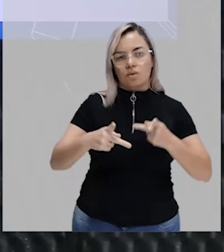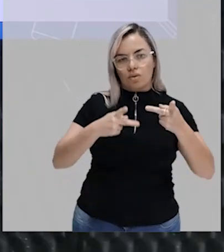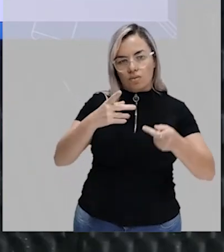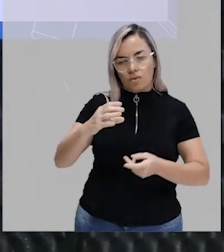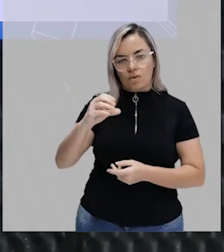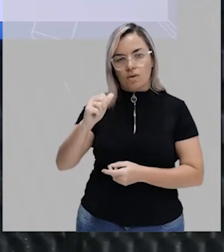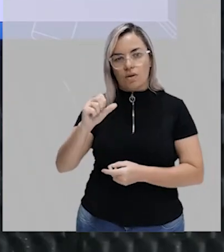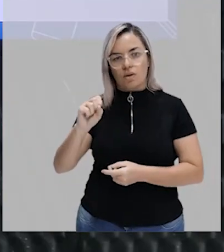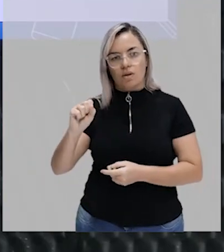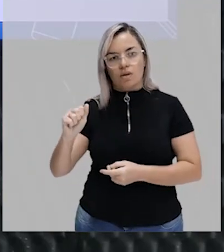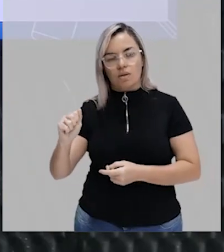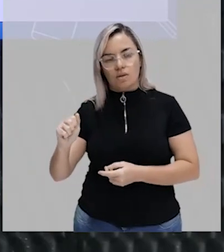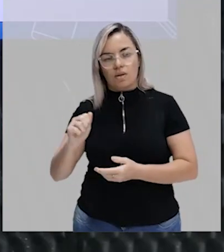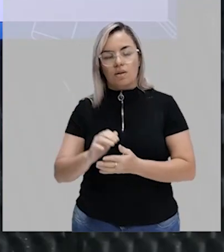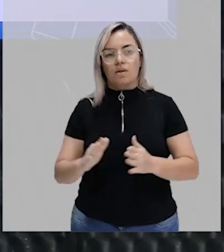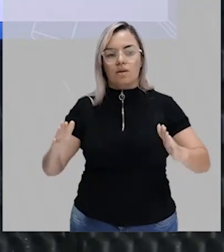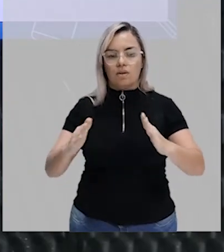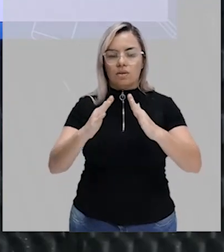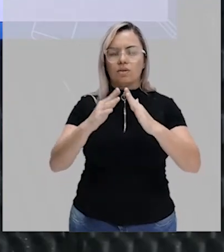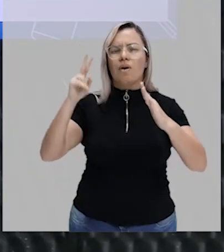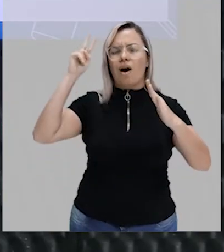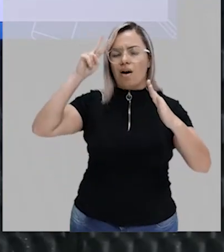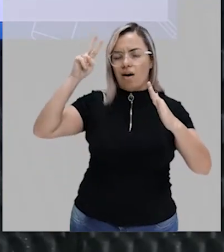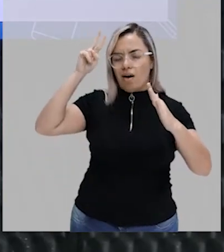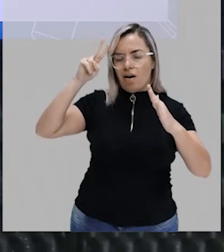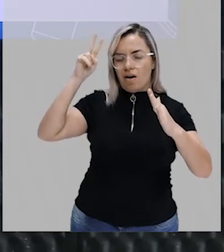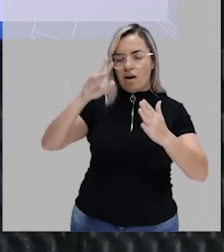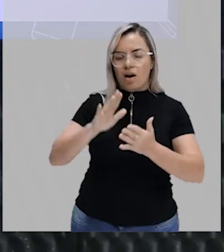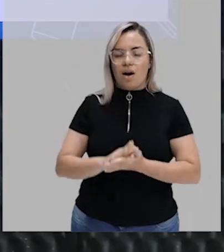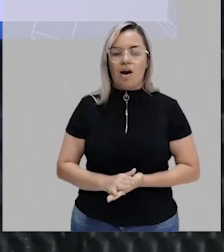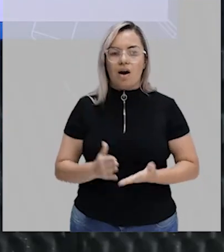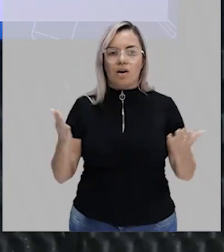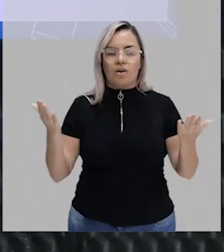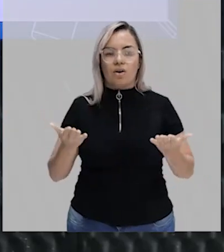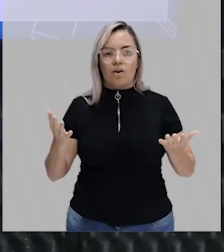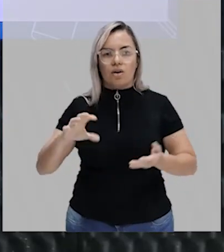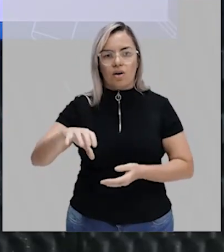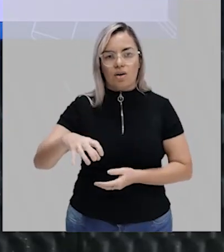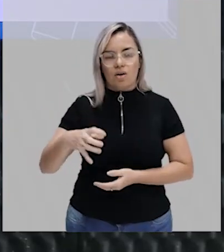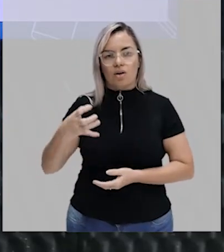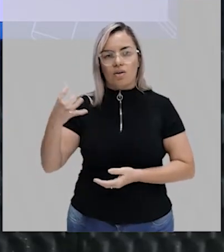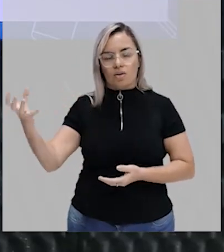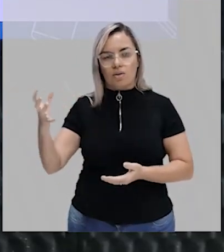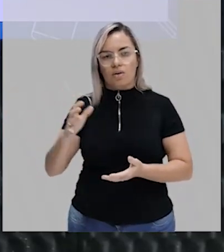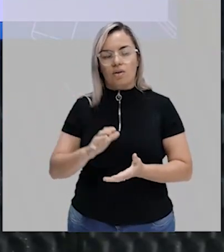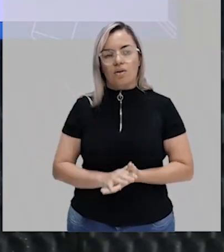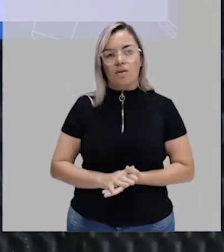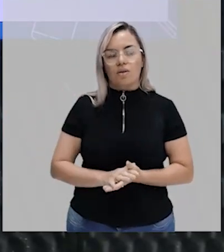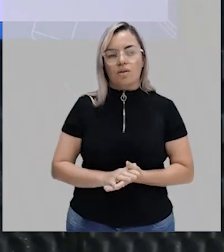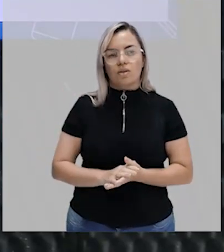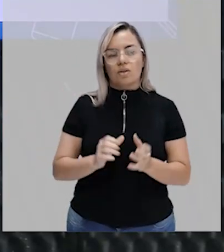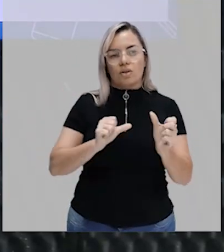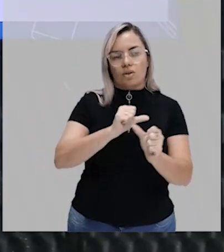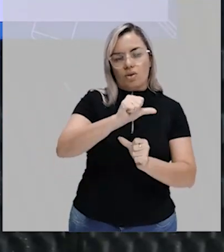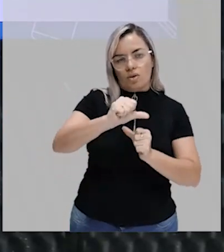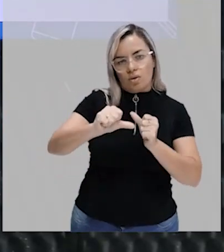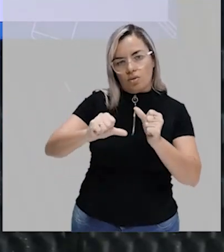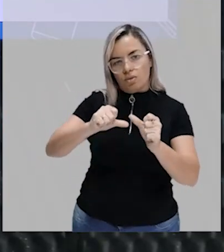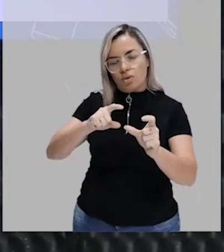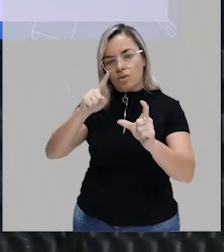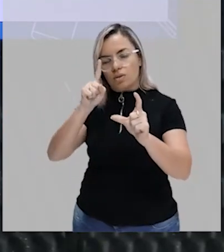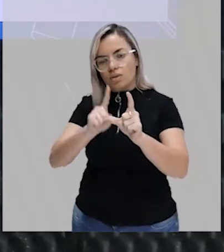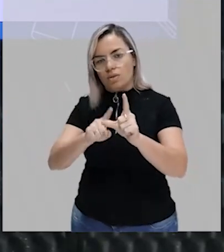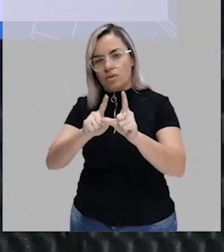da casa mesmo. Mas o que acontece se eu pegar essas sílabas e trocar de lugar? Aí vai